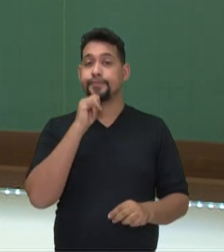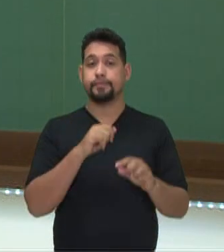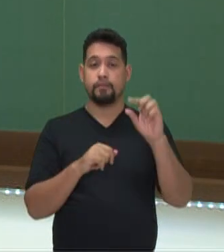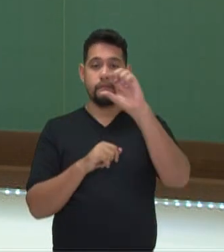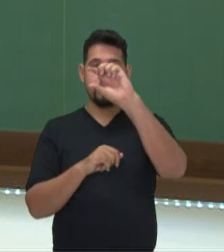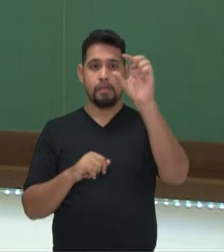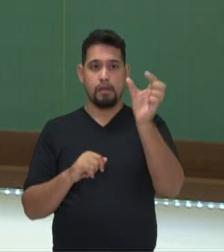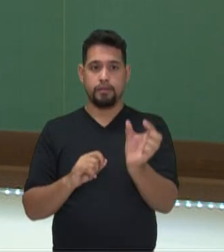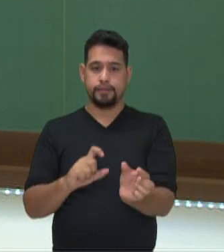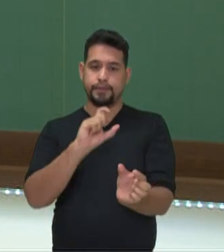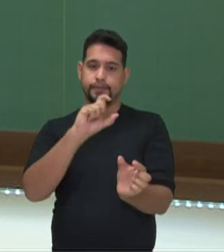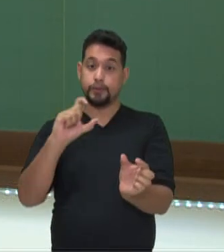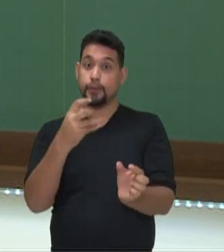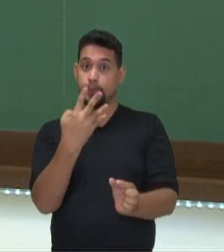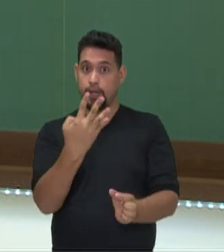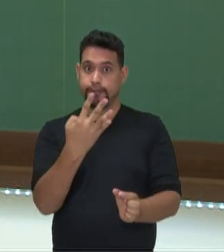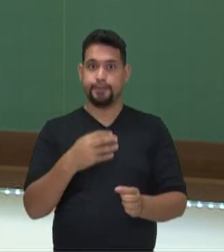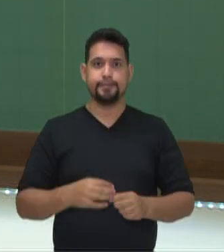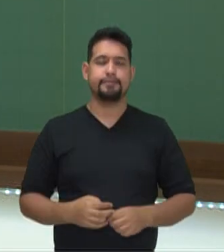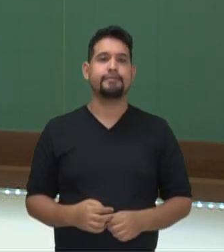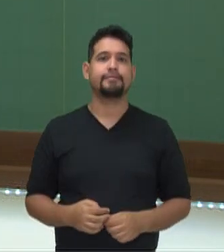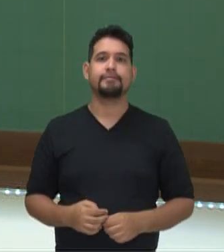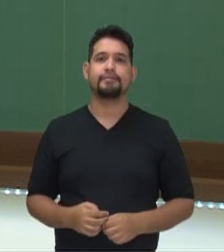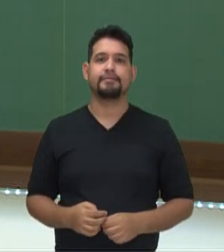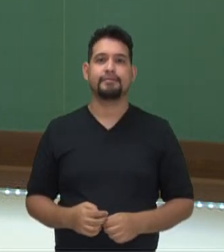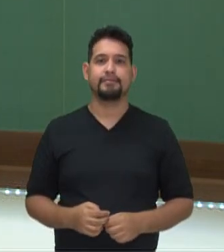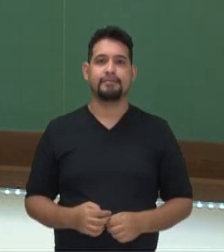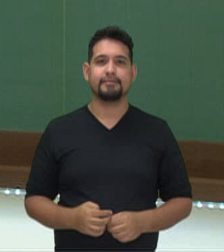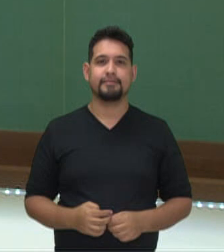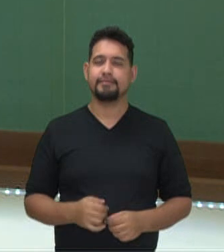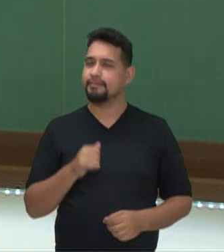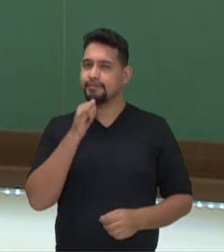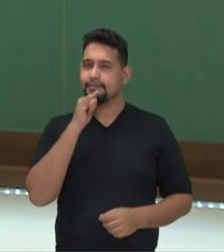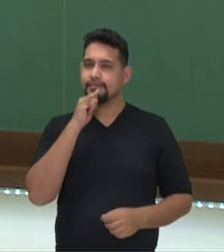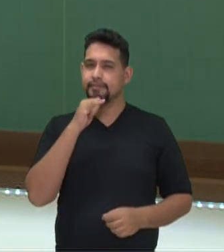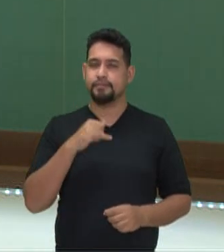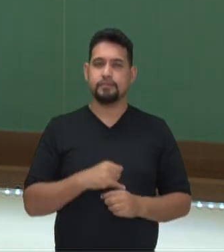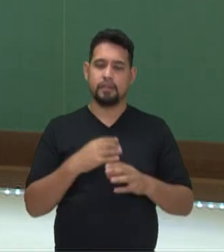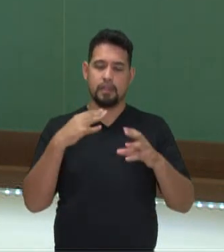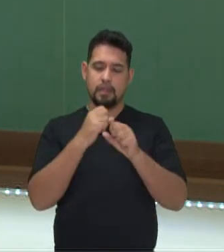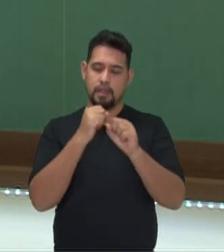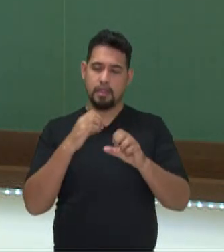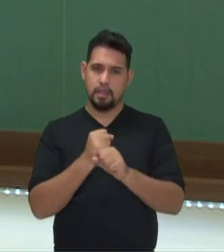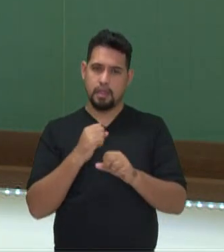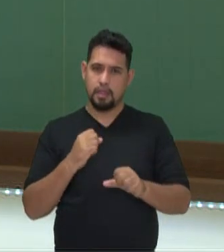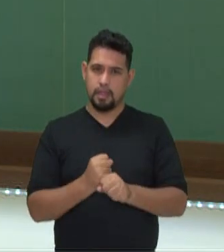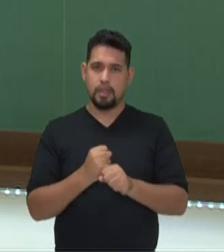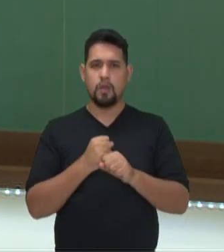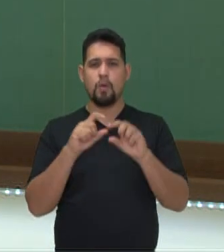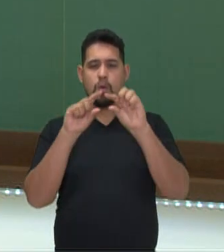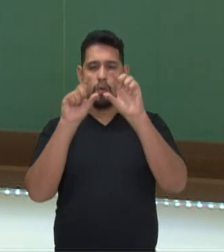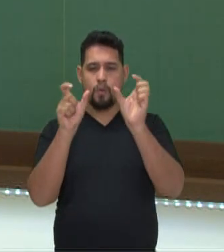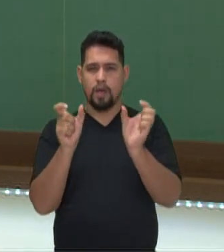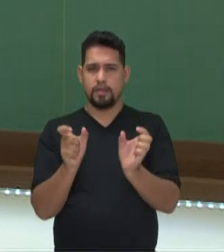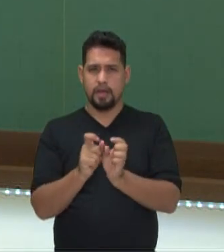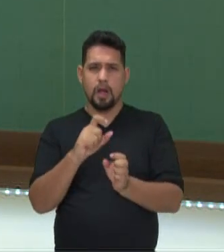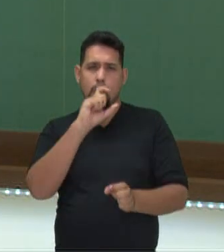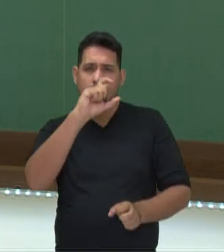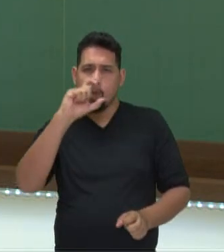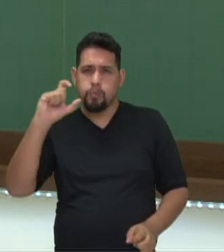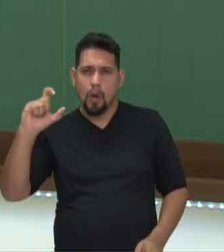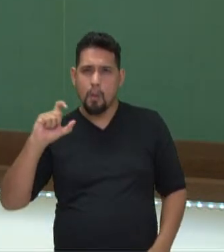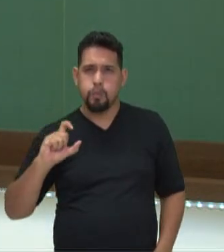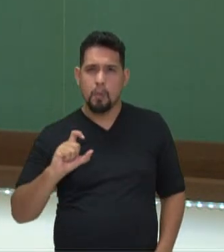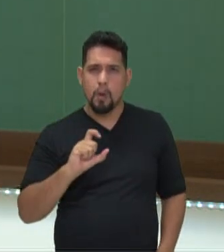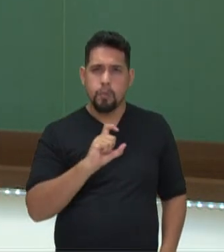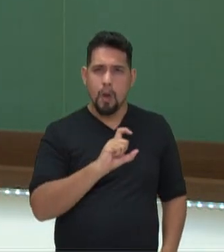quadrado de lado 4, ok? Bom, se eu for completar então esse quadrado com quadradinhos